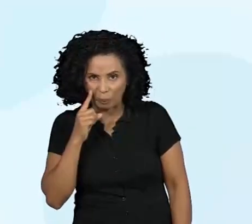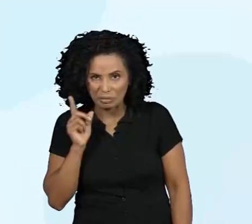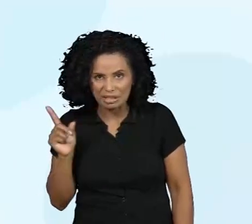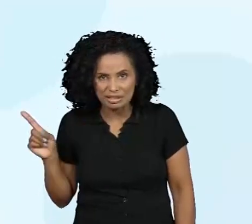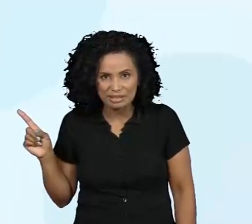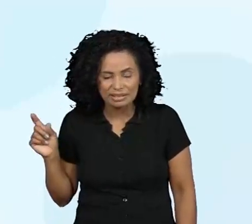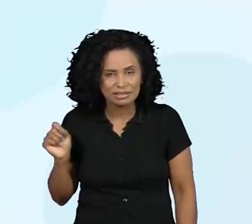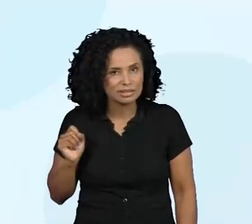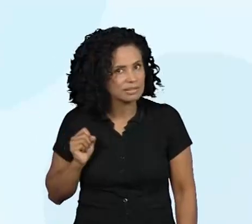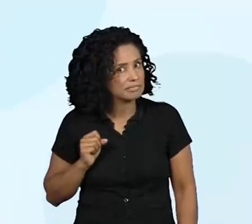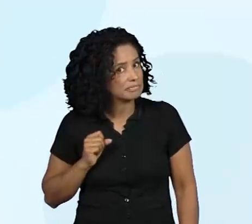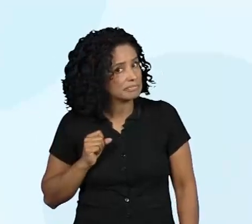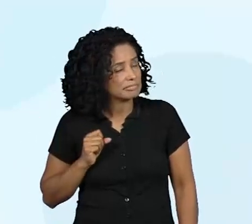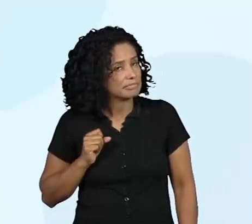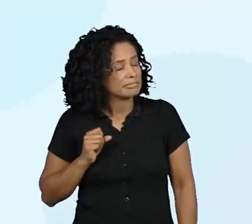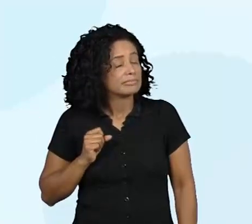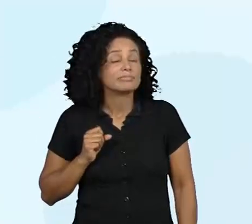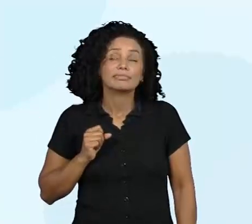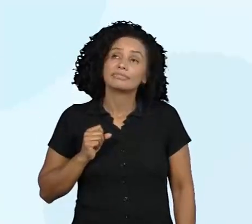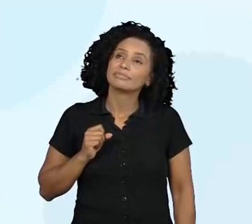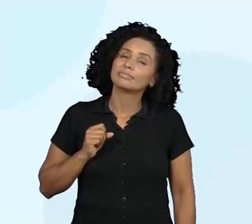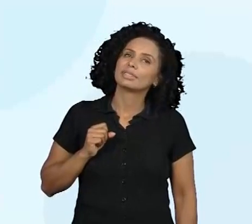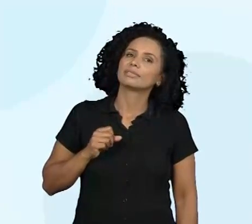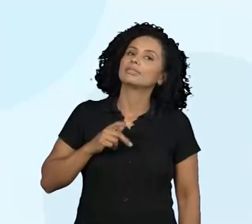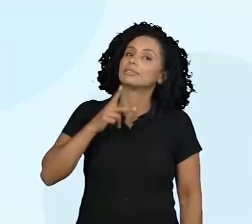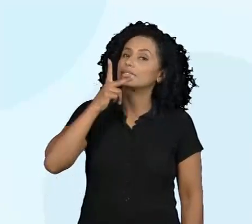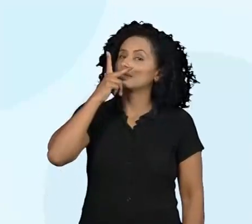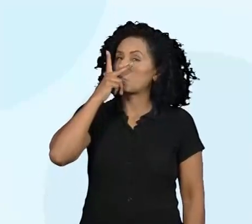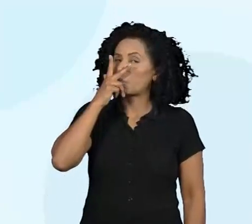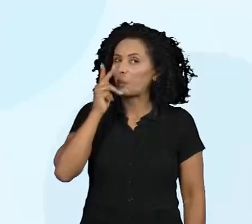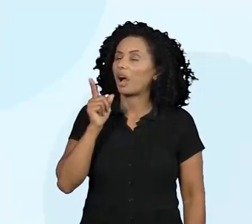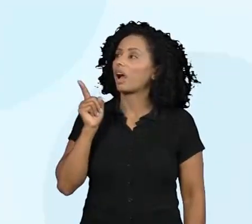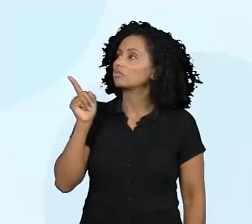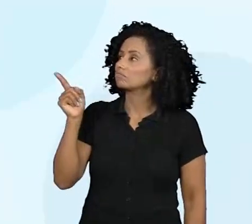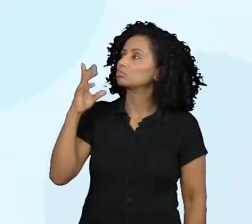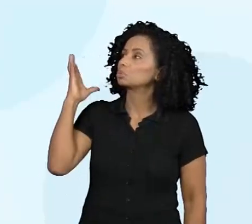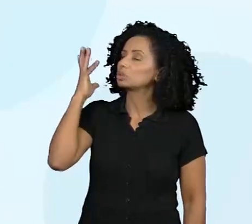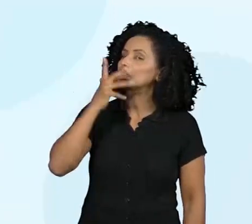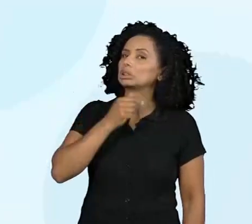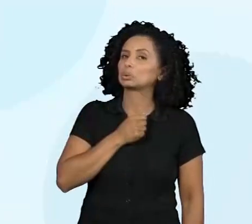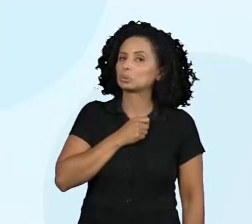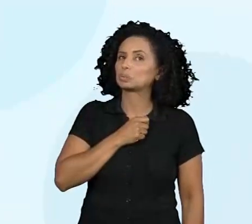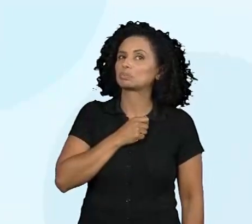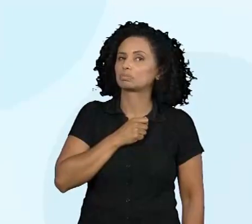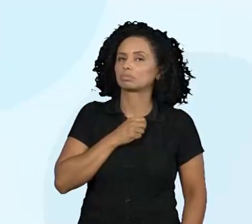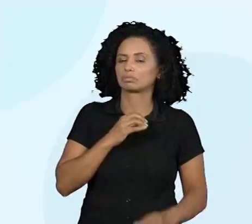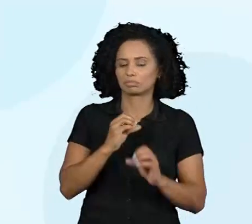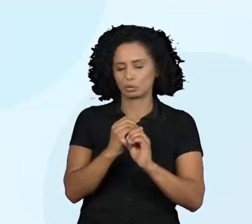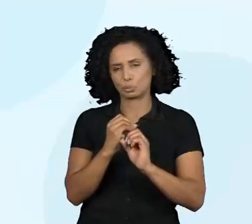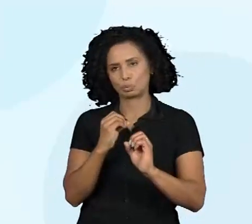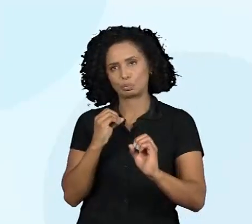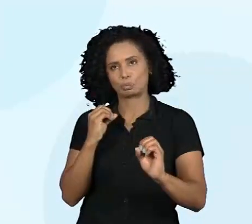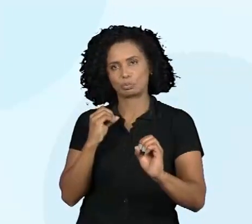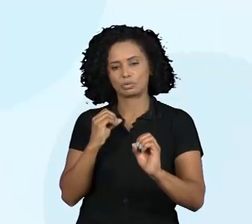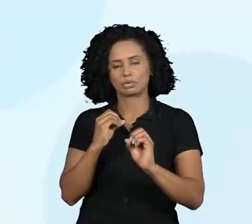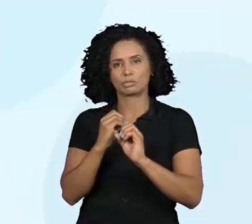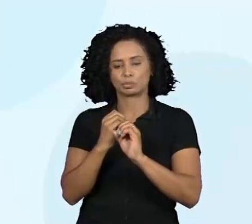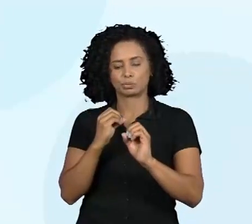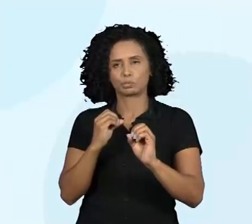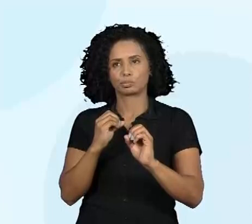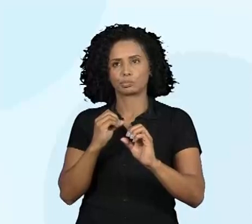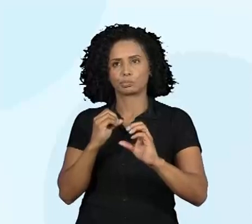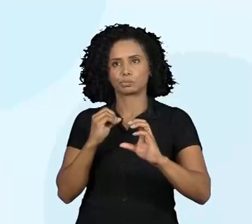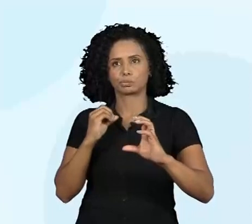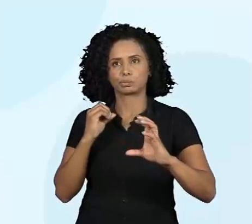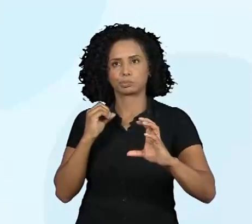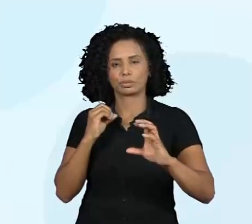aí, professor? Olha, professora Genoveva, que instrumento bonito, comprido. Eu Ele é... reconheço